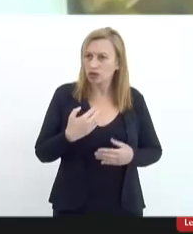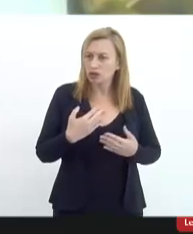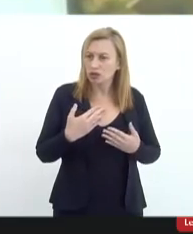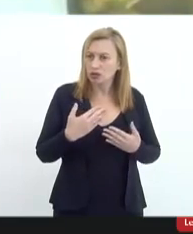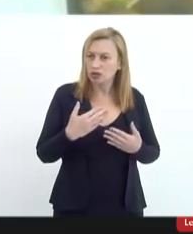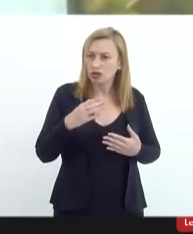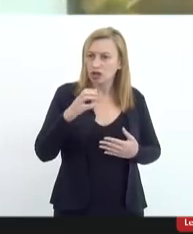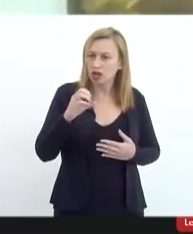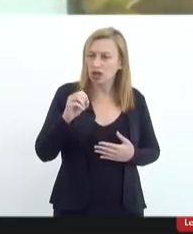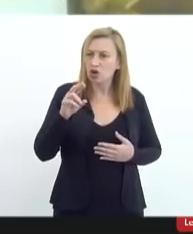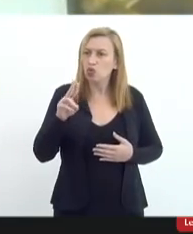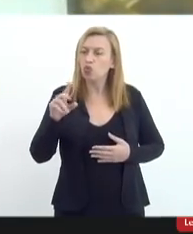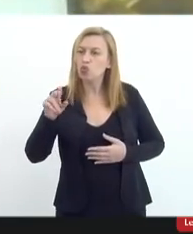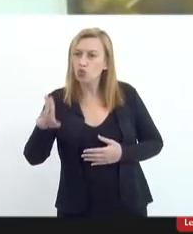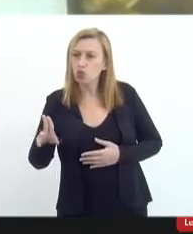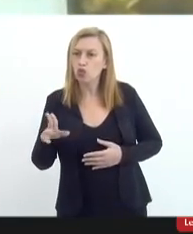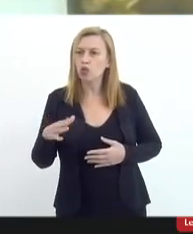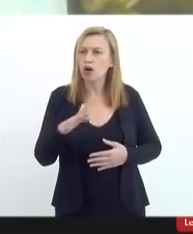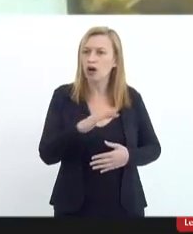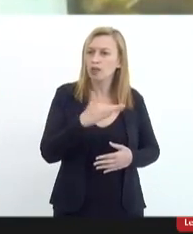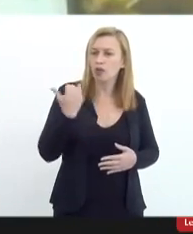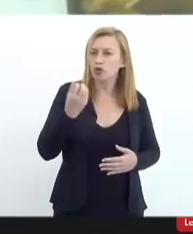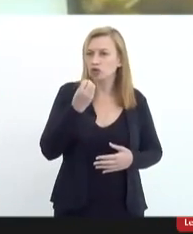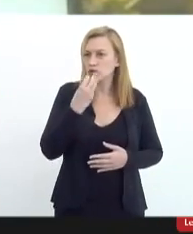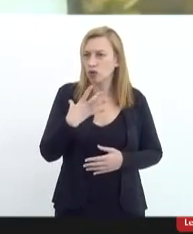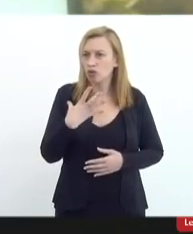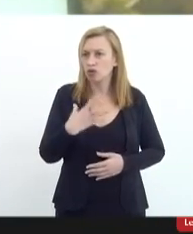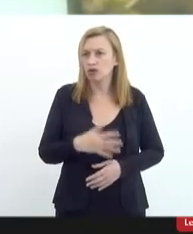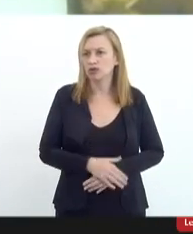cultuo Iku a morte, na boa morte.